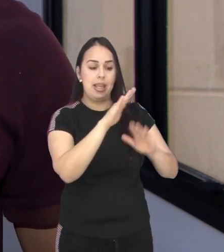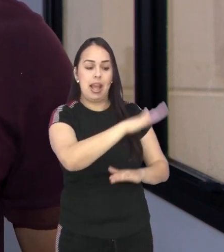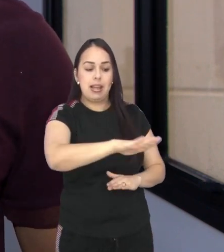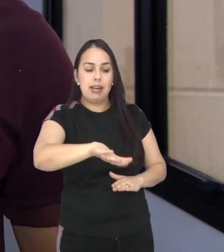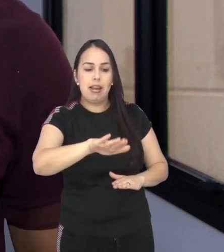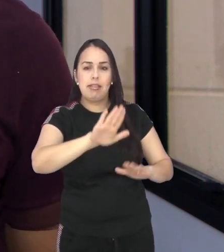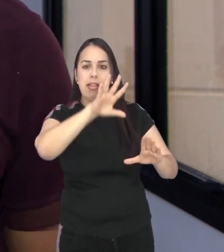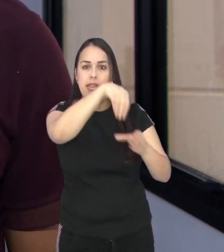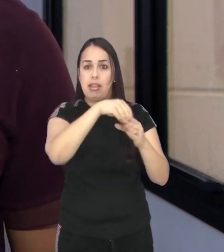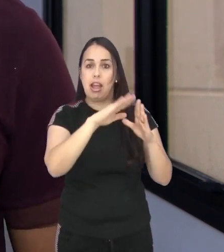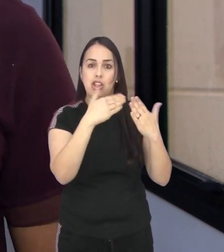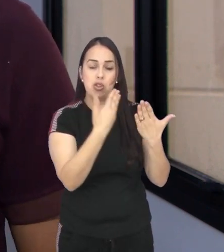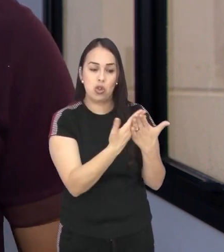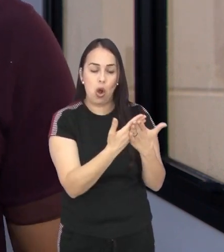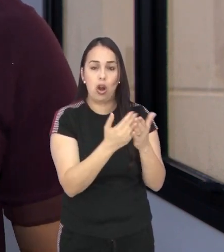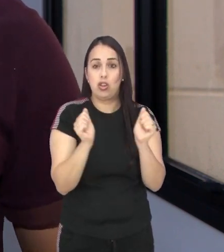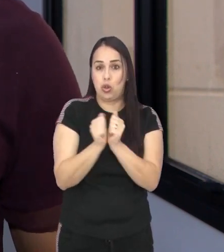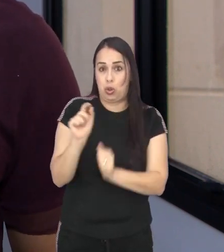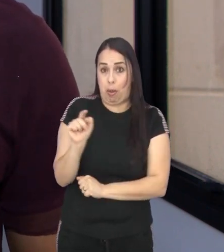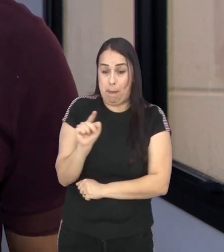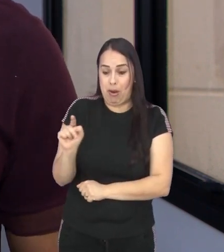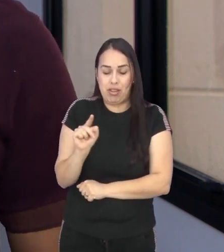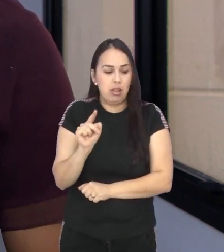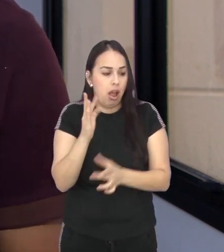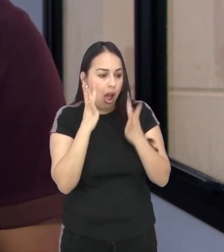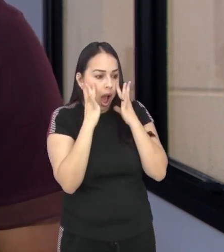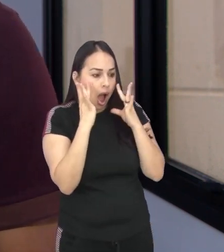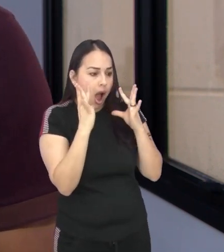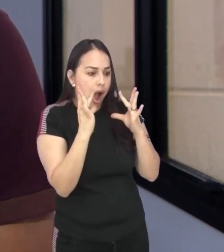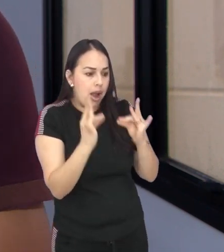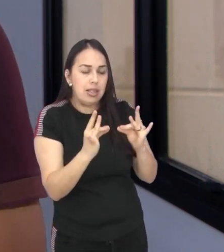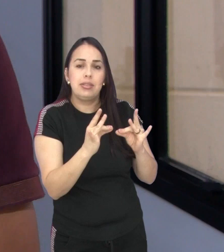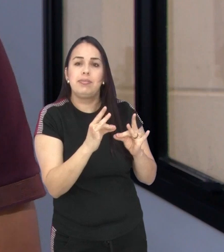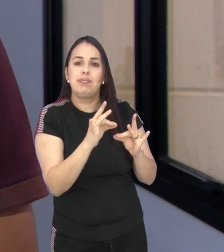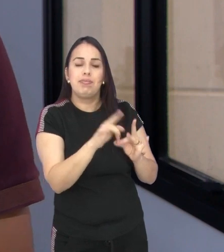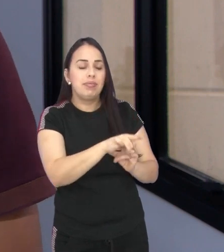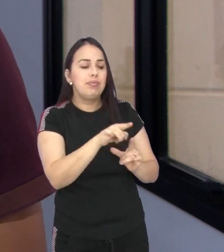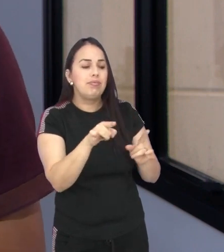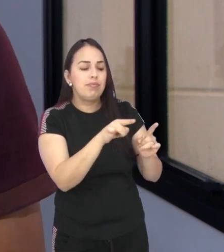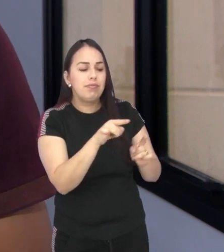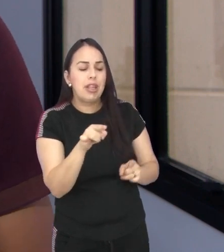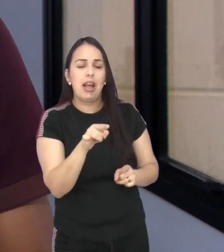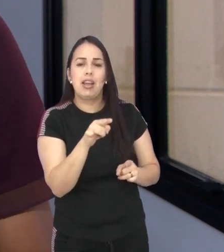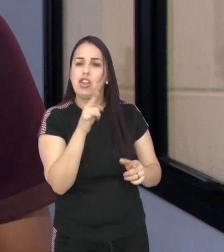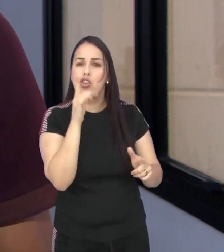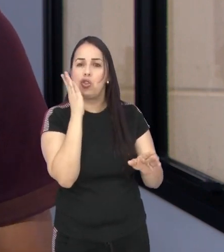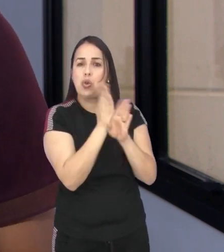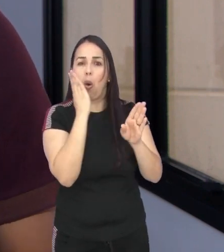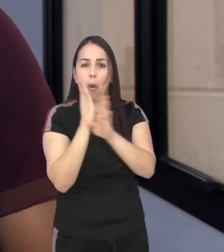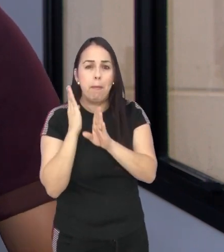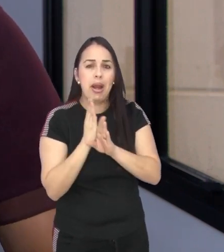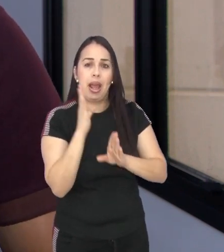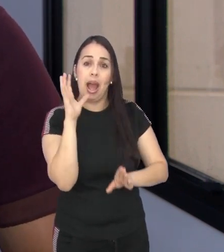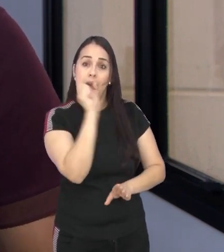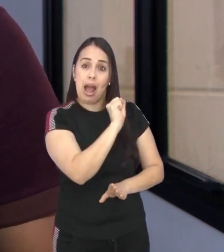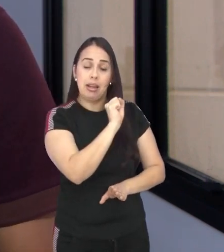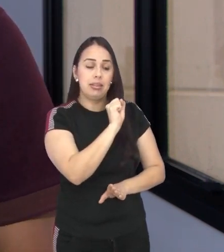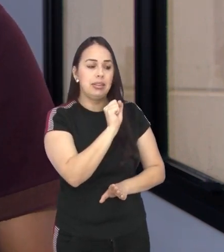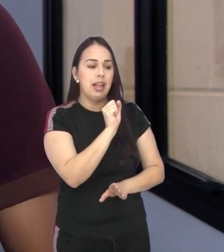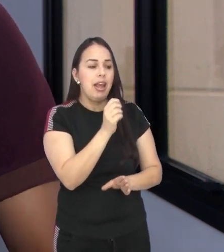na escola, levando esse projeto, com os professores tendo a sua atenção, aí essa síndrome pode